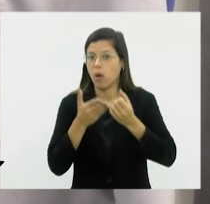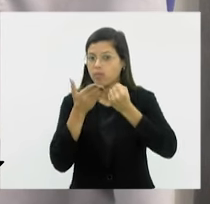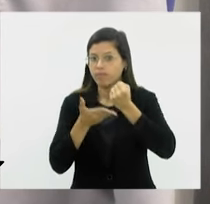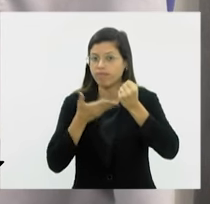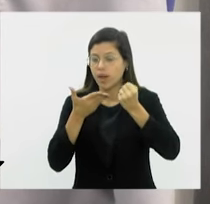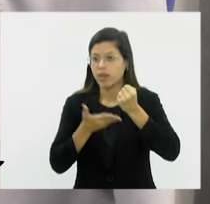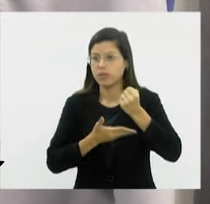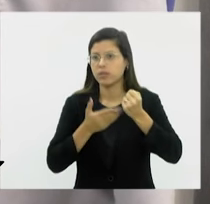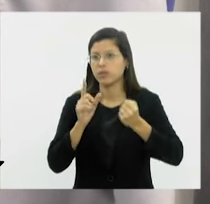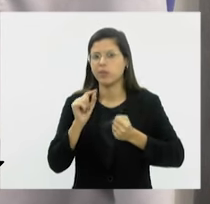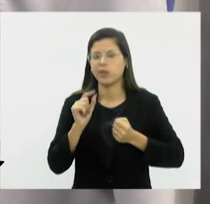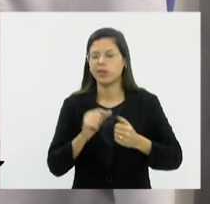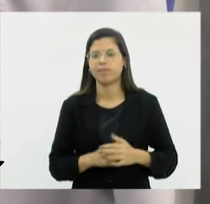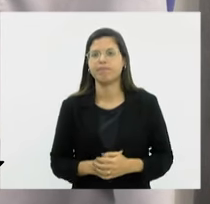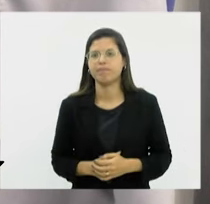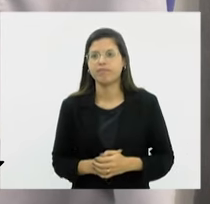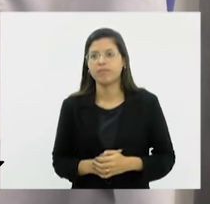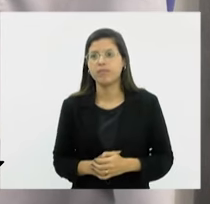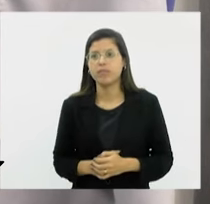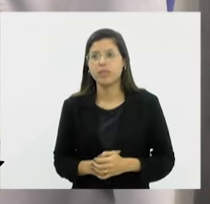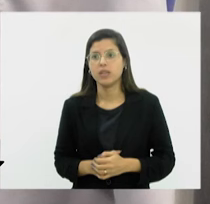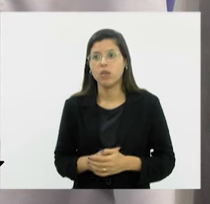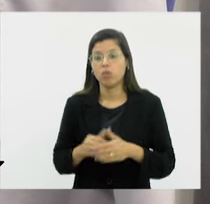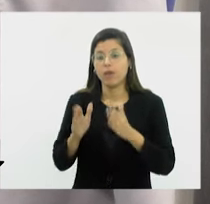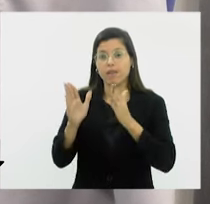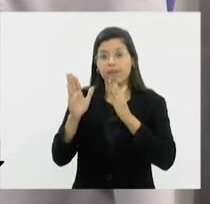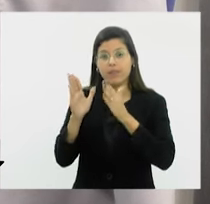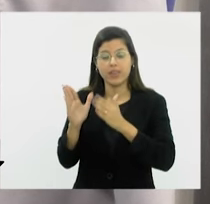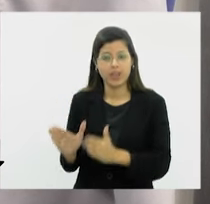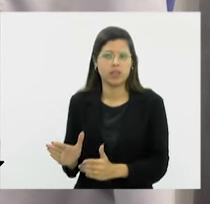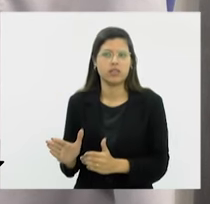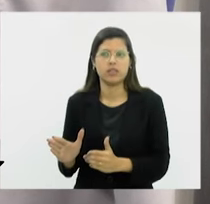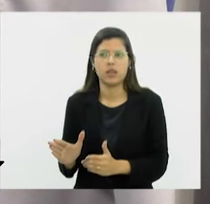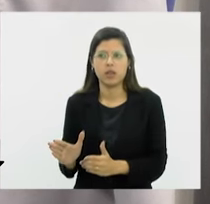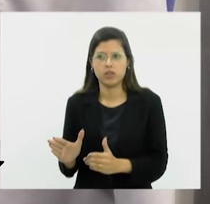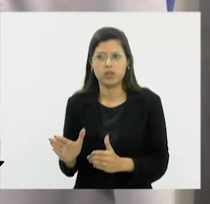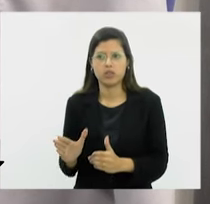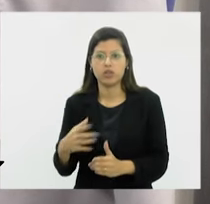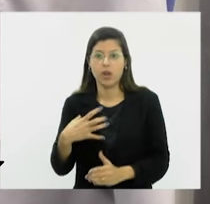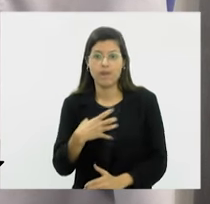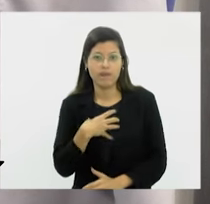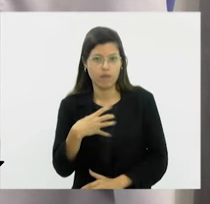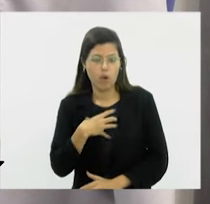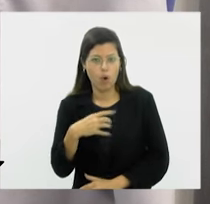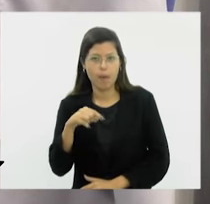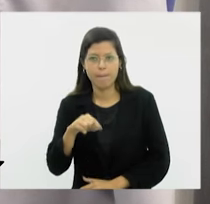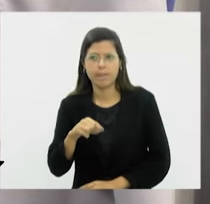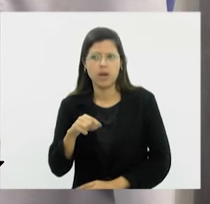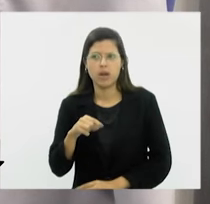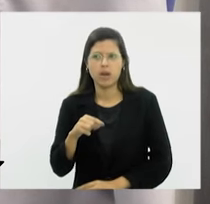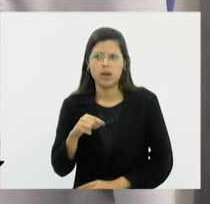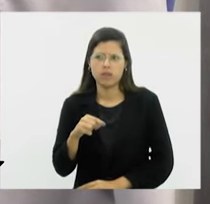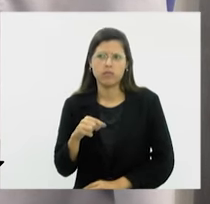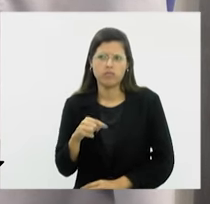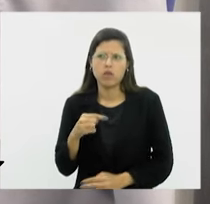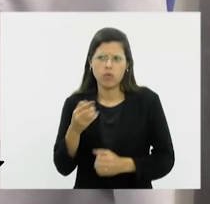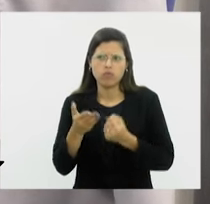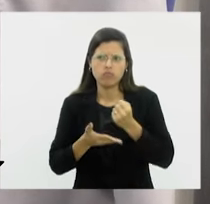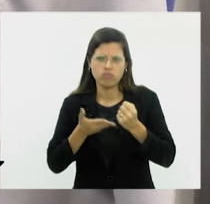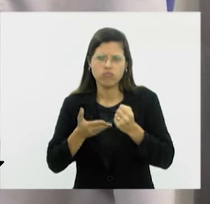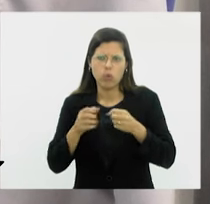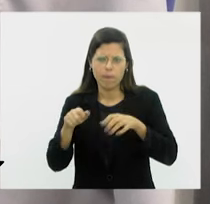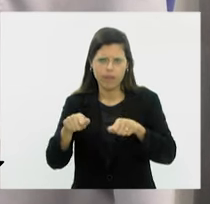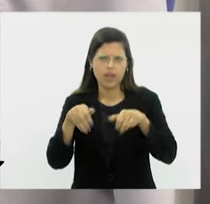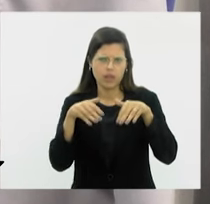consubstanciado numa fidelidade, primeiro, à forma de que não há claro, e aí eu não vou e vou sustentar isso em